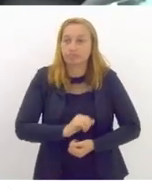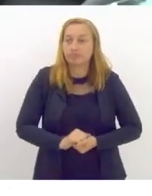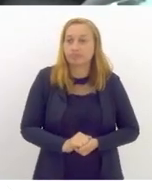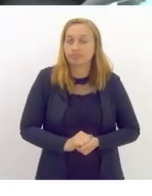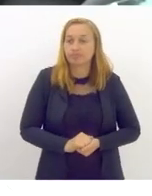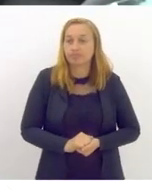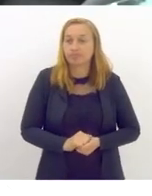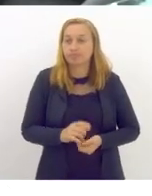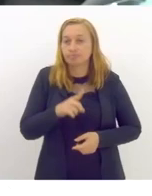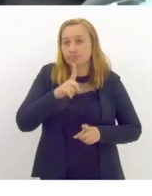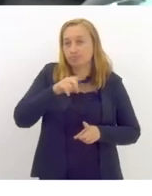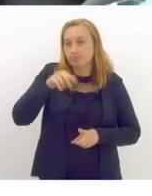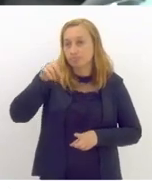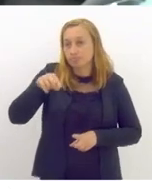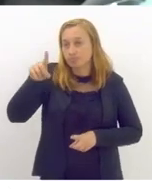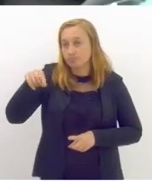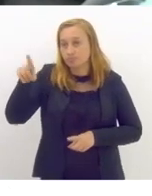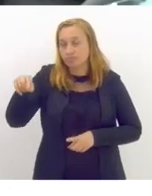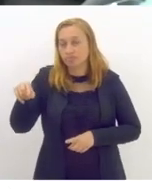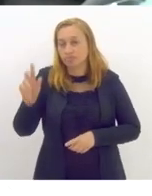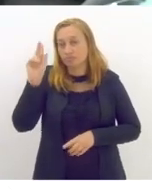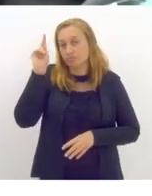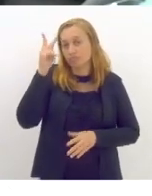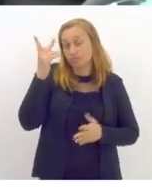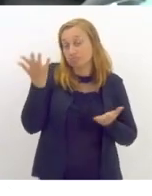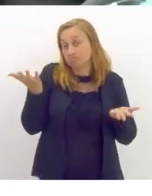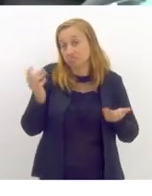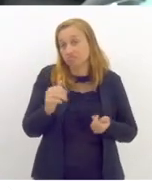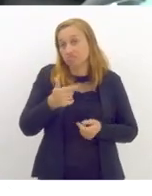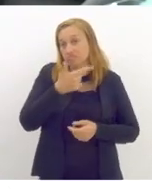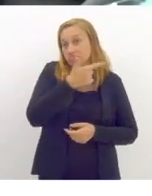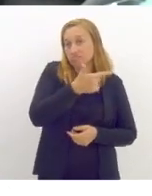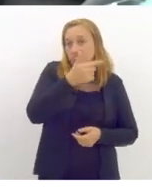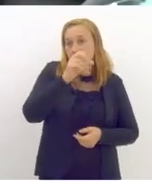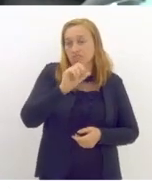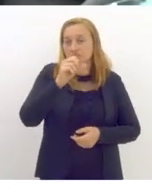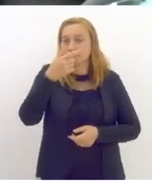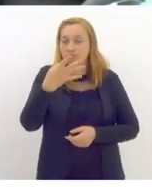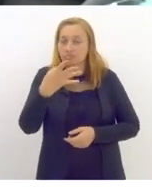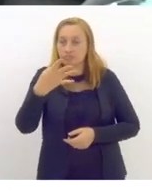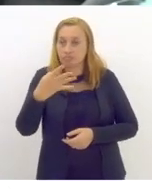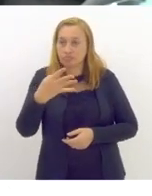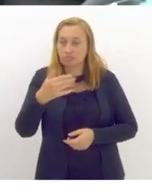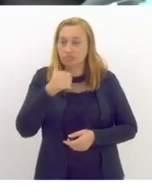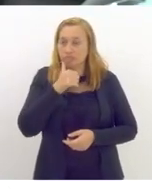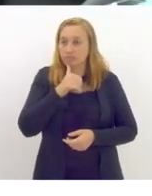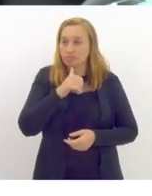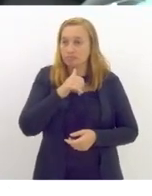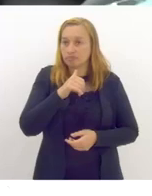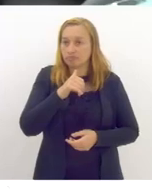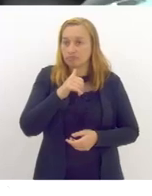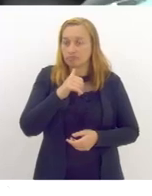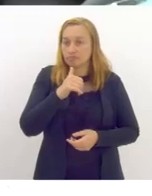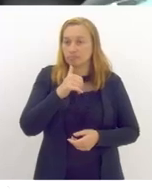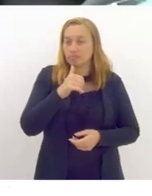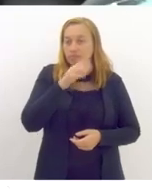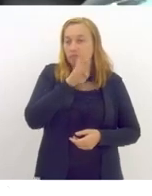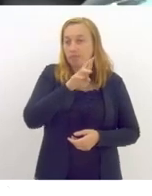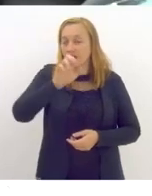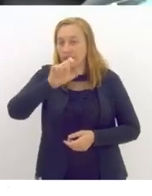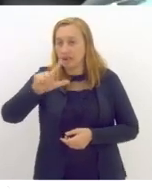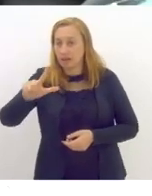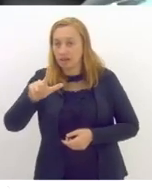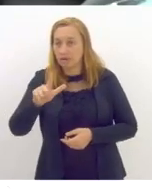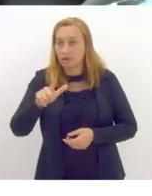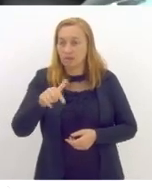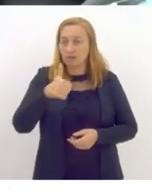a oscilação dele é histórica em 2014 minha mãe Prefeito barril saiu de 120